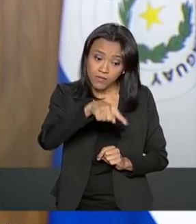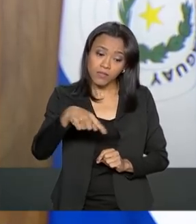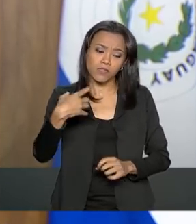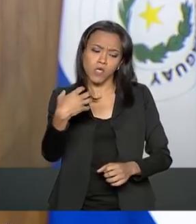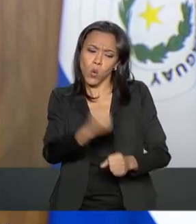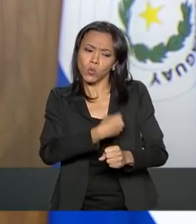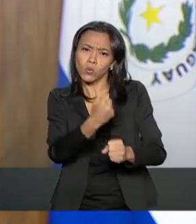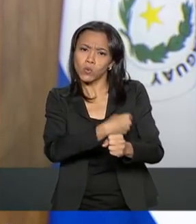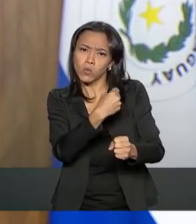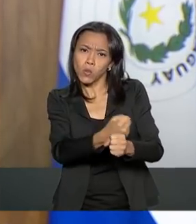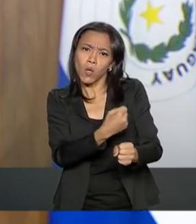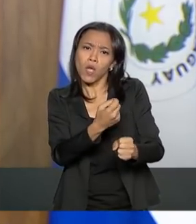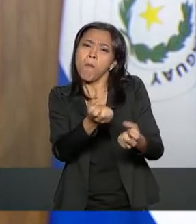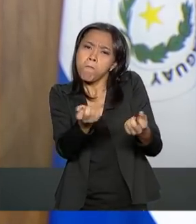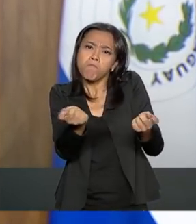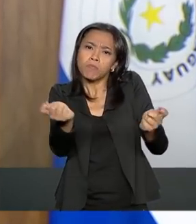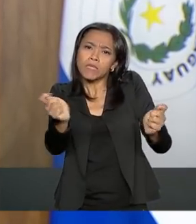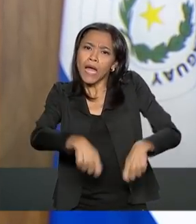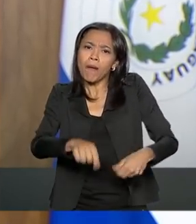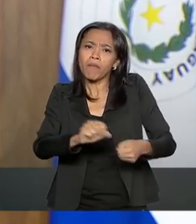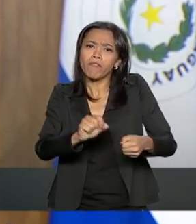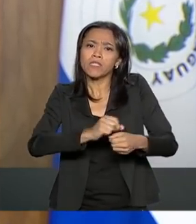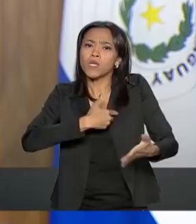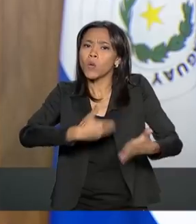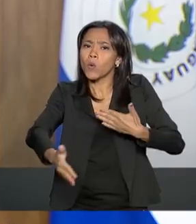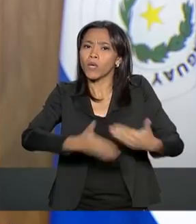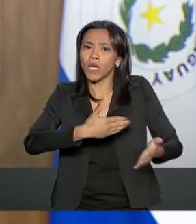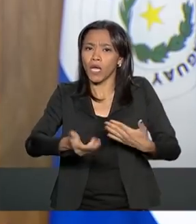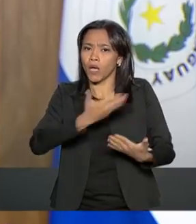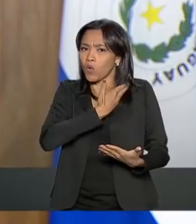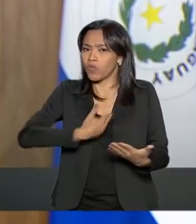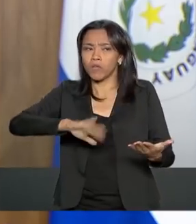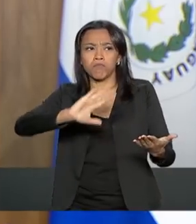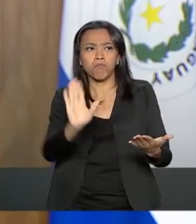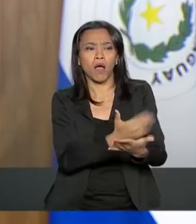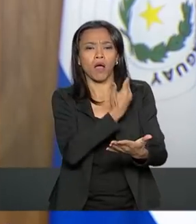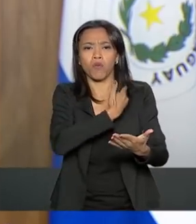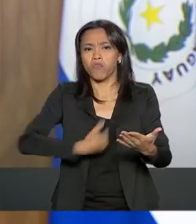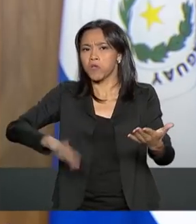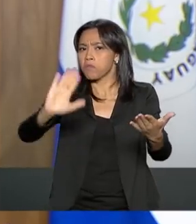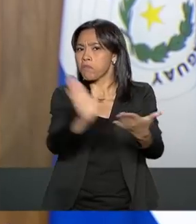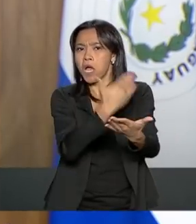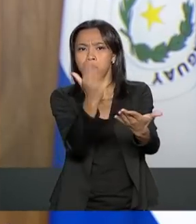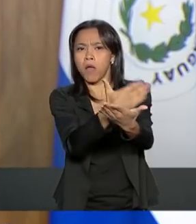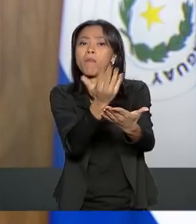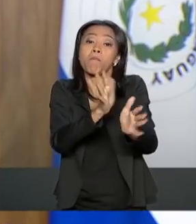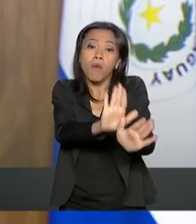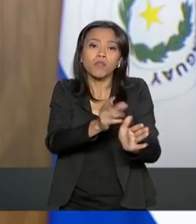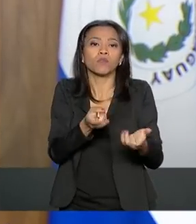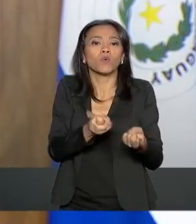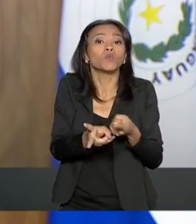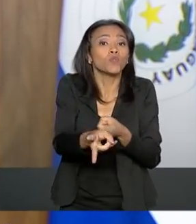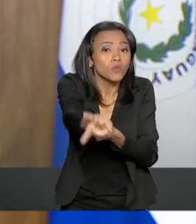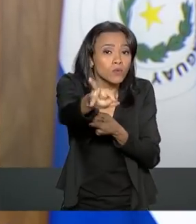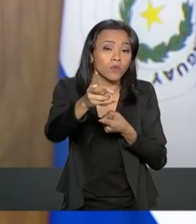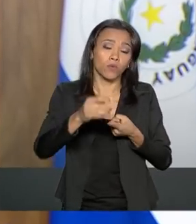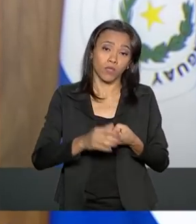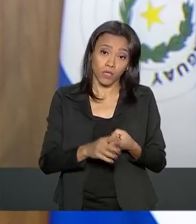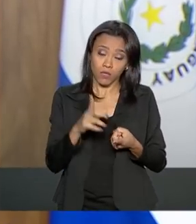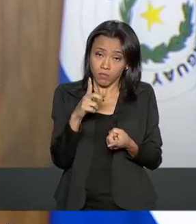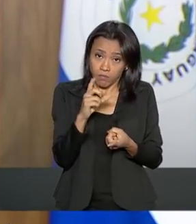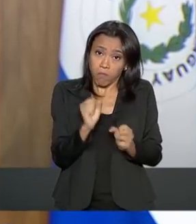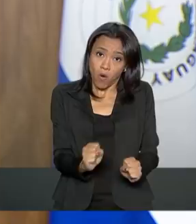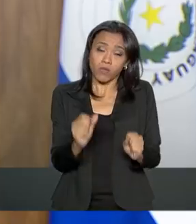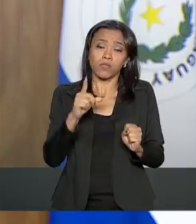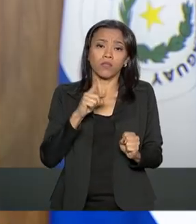qualquer governo, mas a defesa de valores e dos princípios e colocar, aportar conteúdos